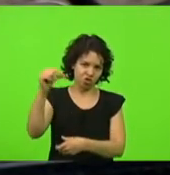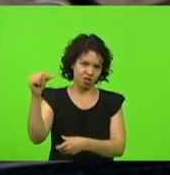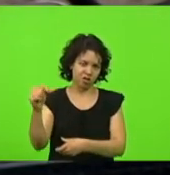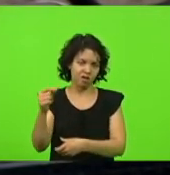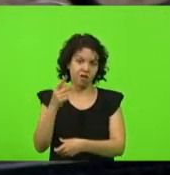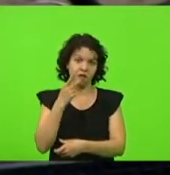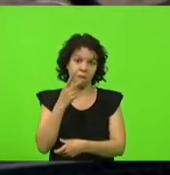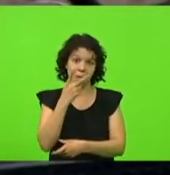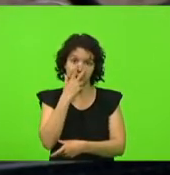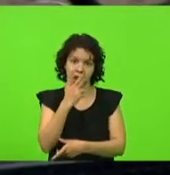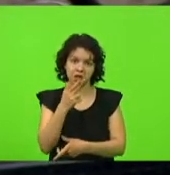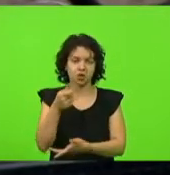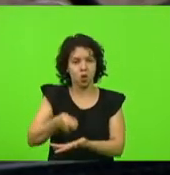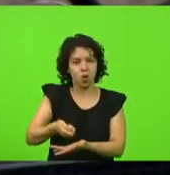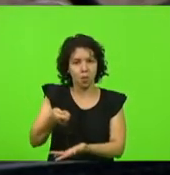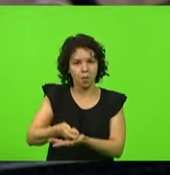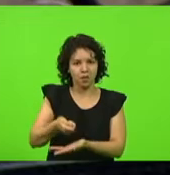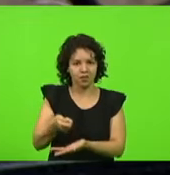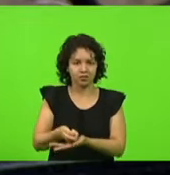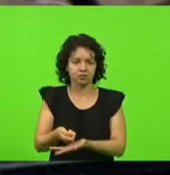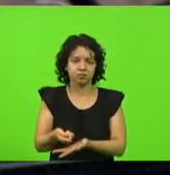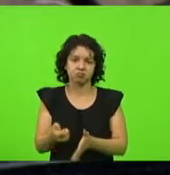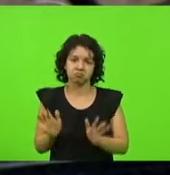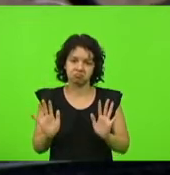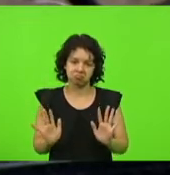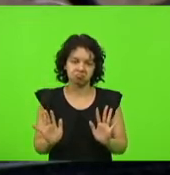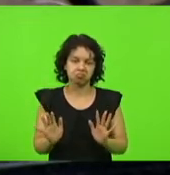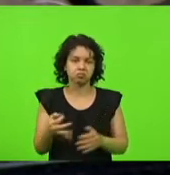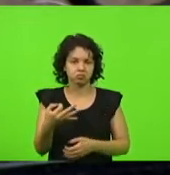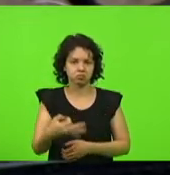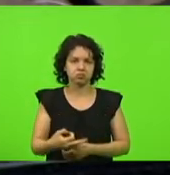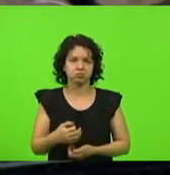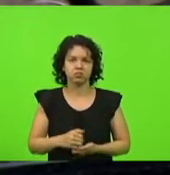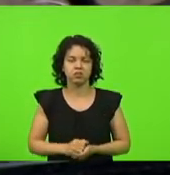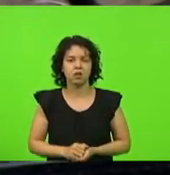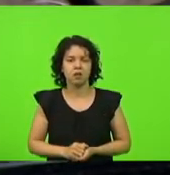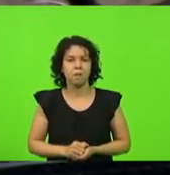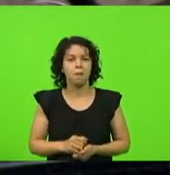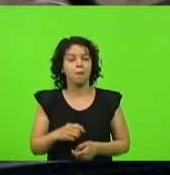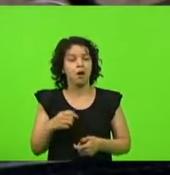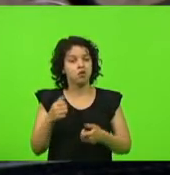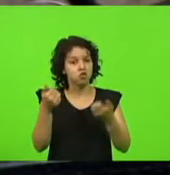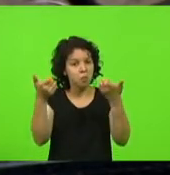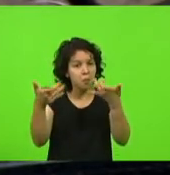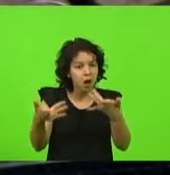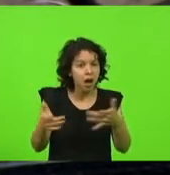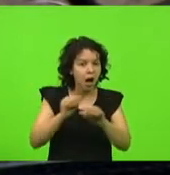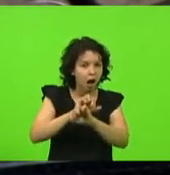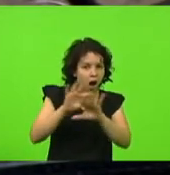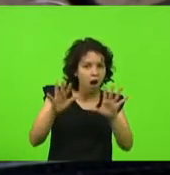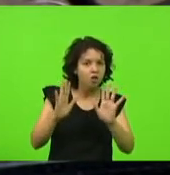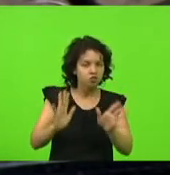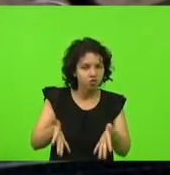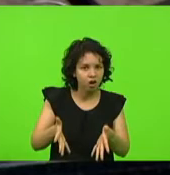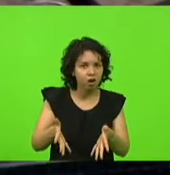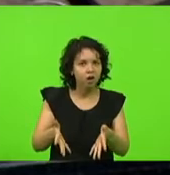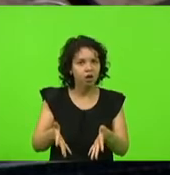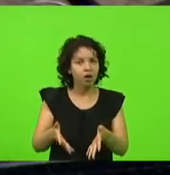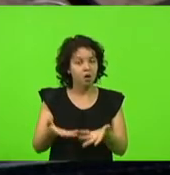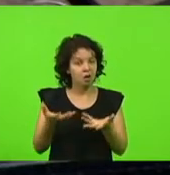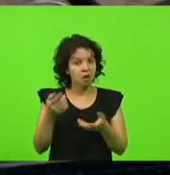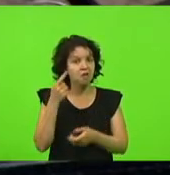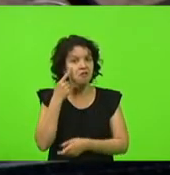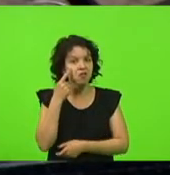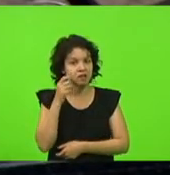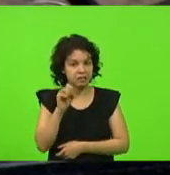cobrança. Mas, beleza, é legítimo. Agora, depois que tudo foi esclarecido, quero ver se vai vir aqui também, né, se